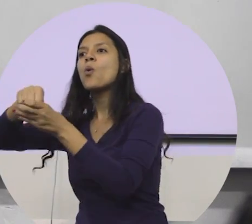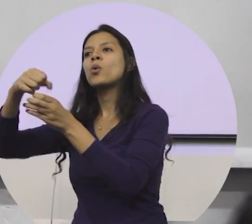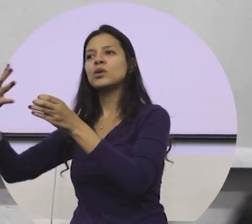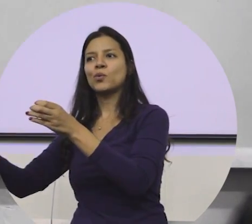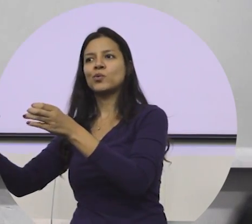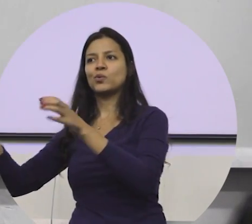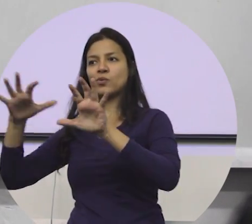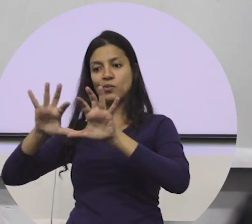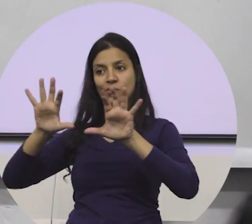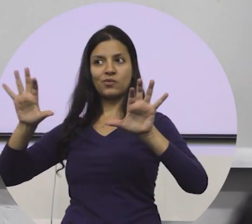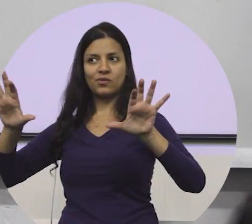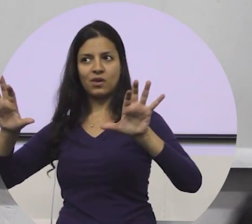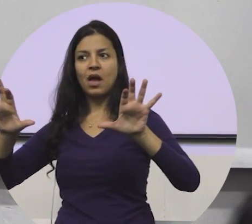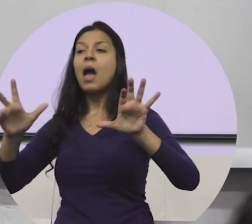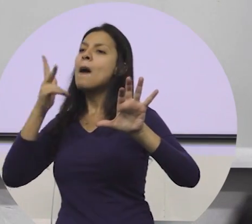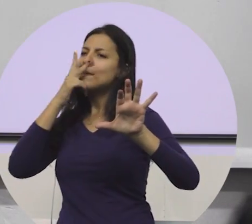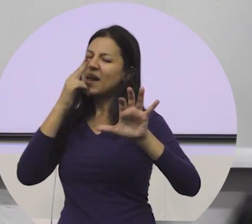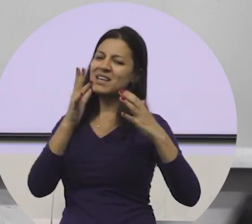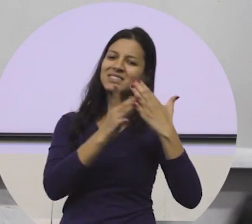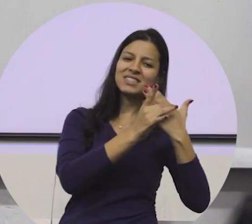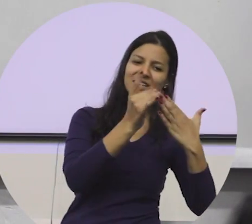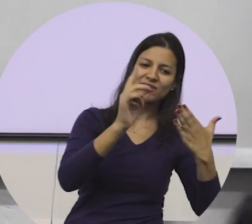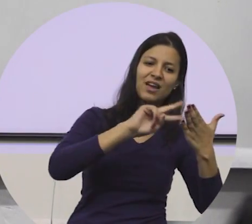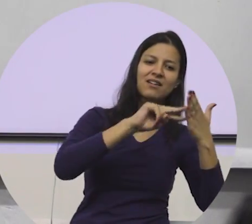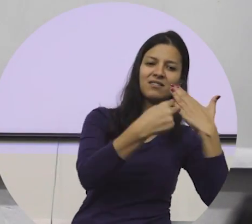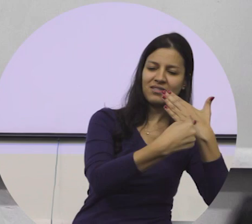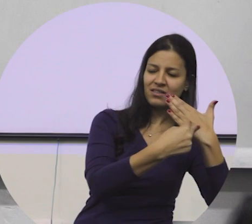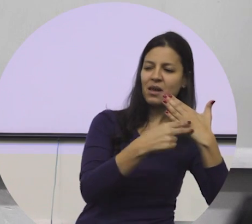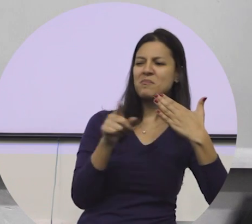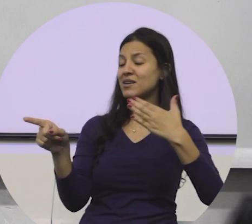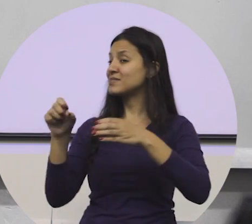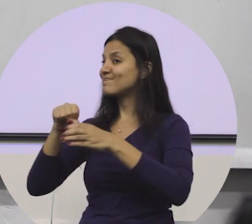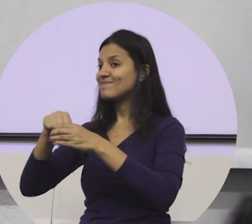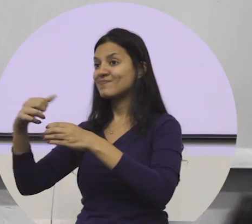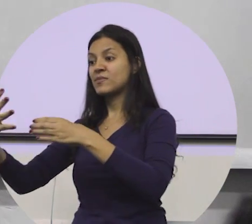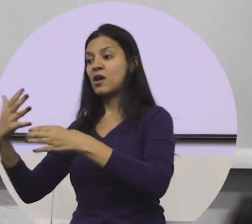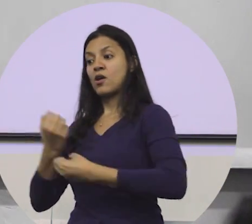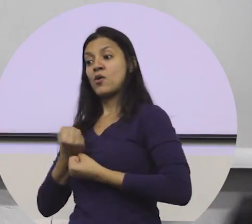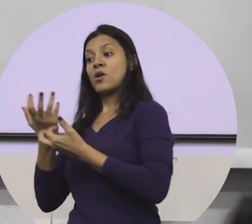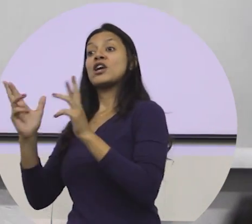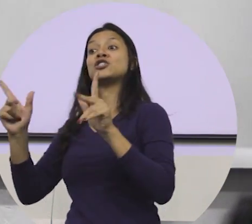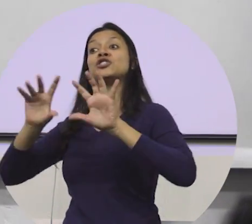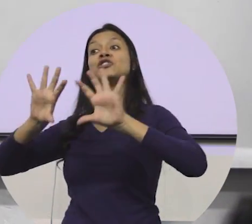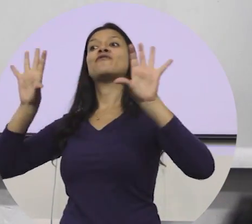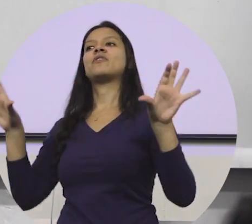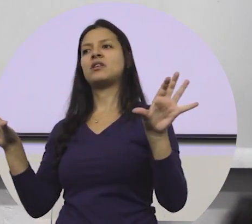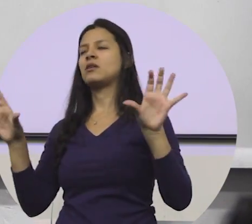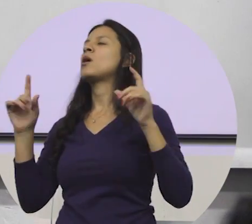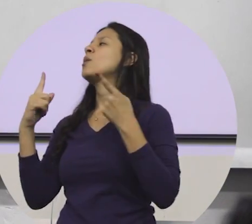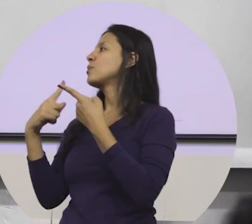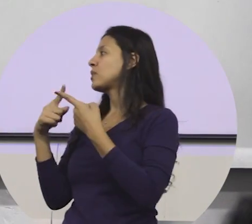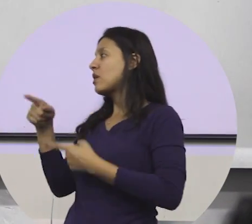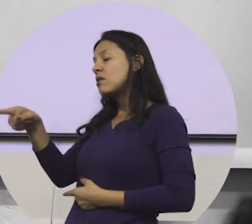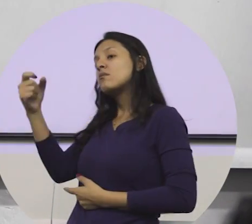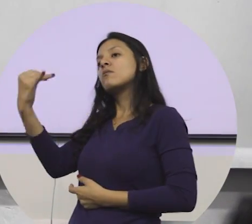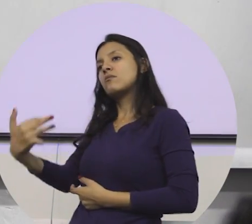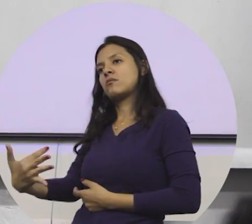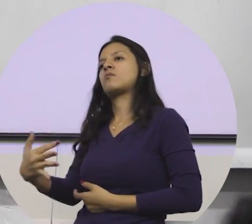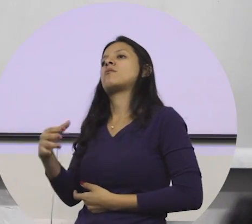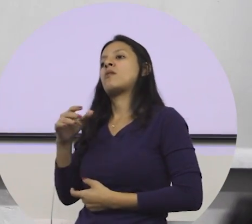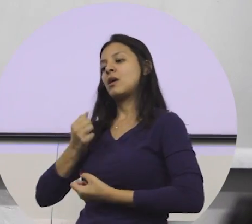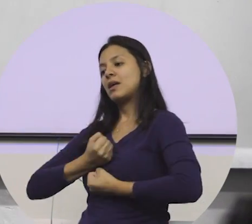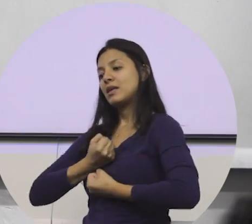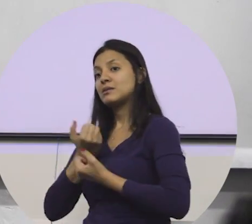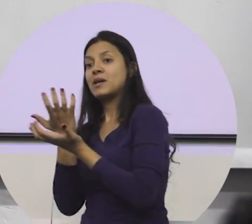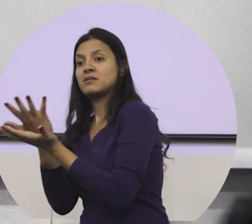Parece que é ainda significado e significante, mas não é. Porque ele vai falar assim que a expressão e